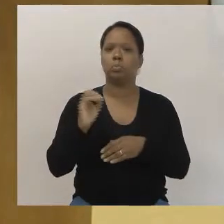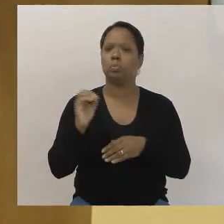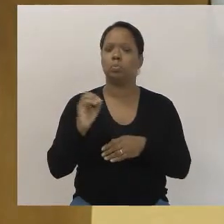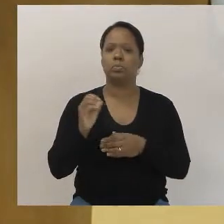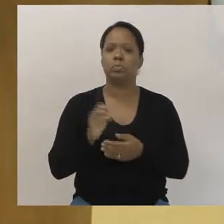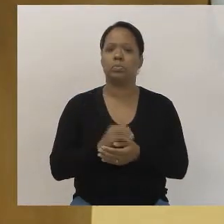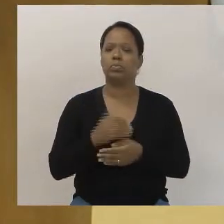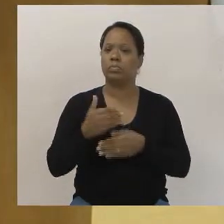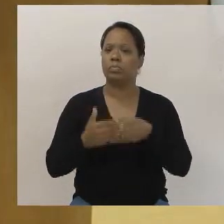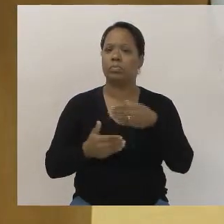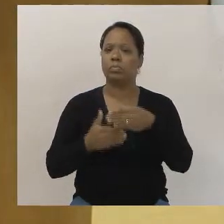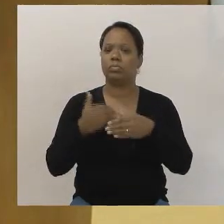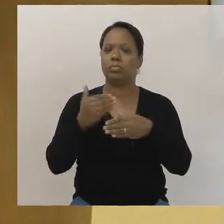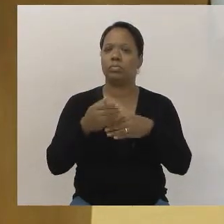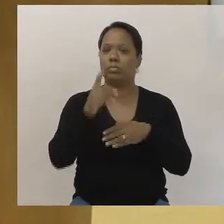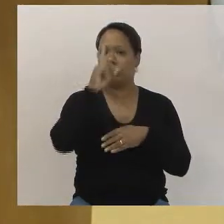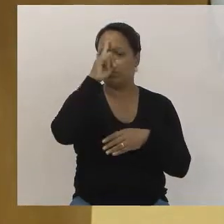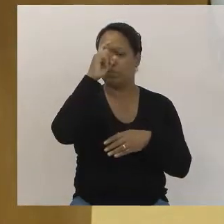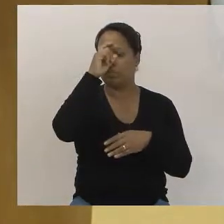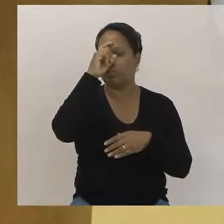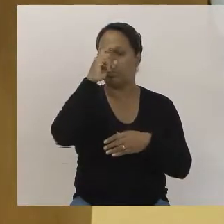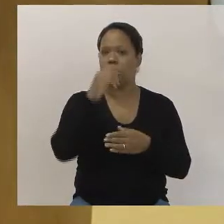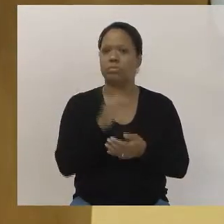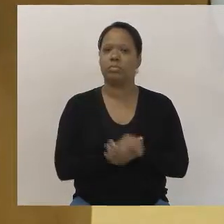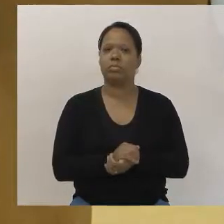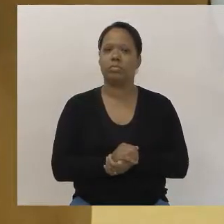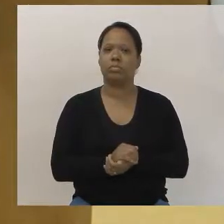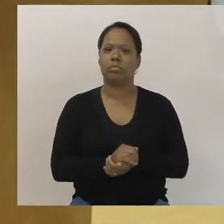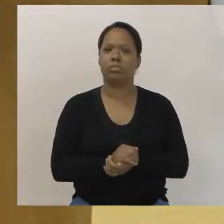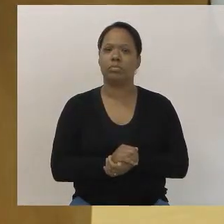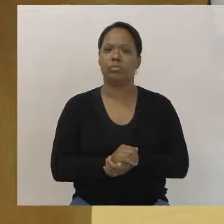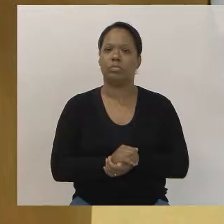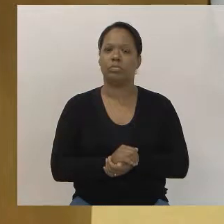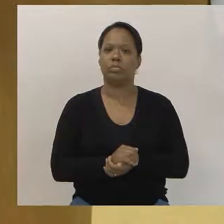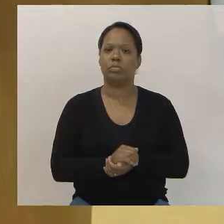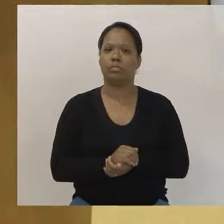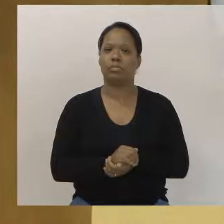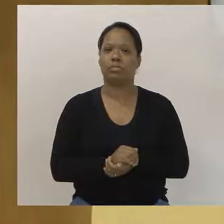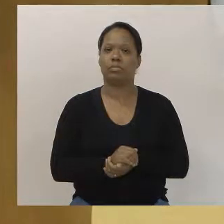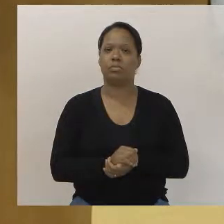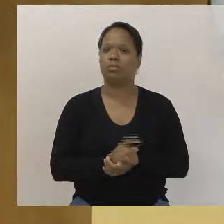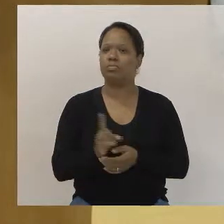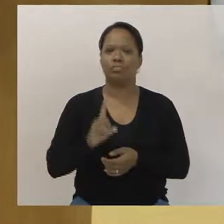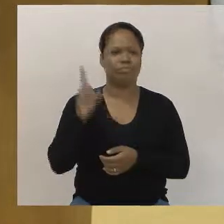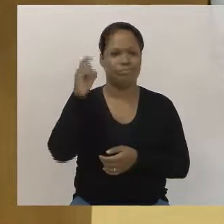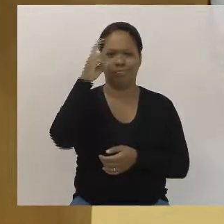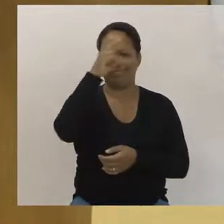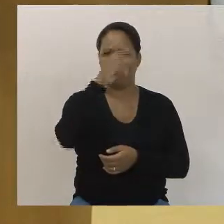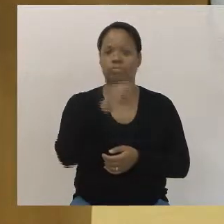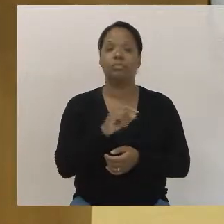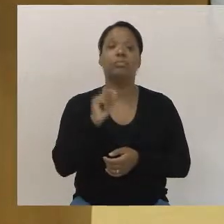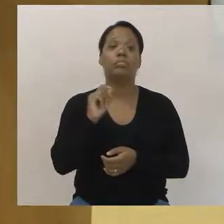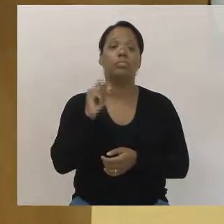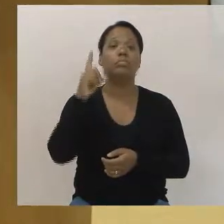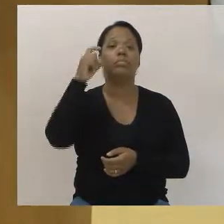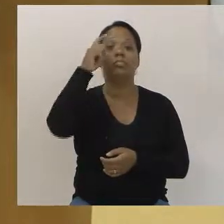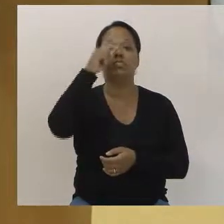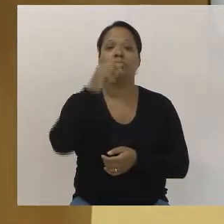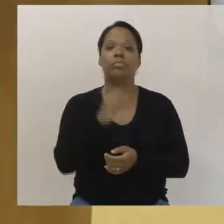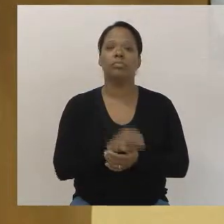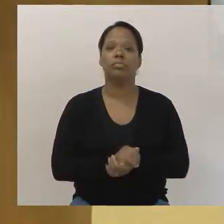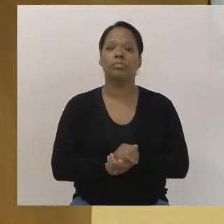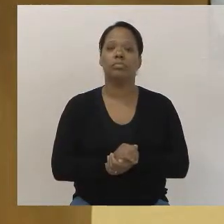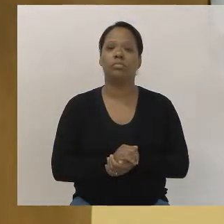construir o estrutural construir o concreto não é difícil o difícil é a